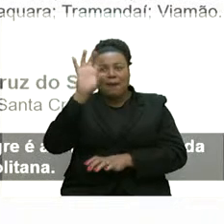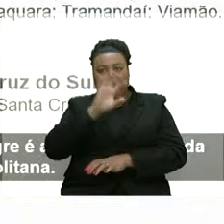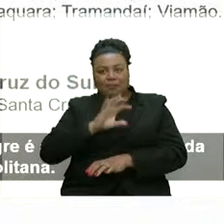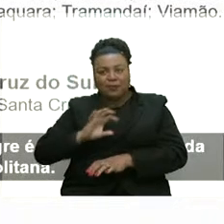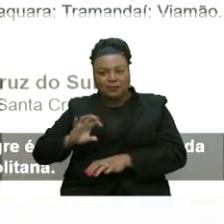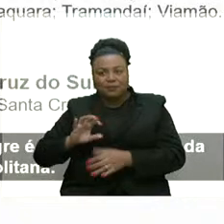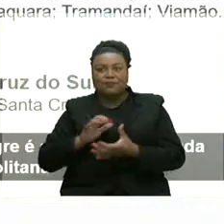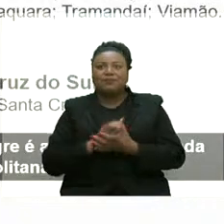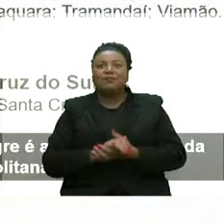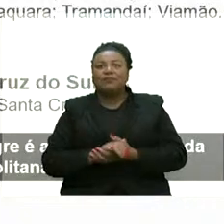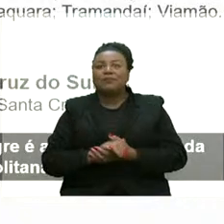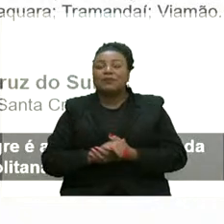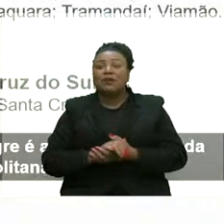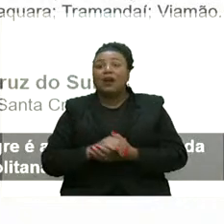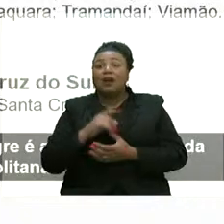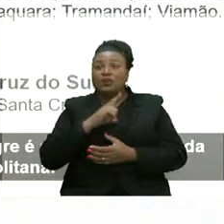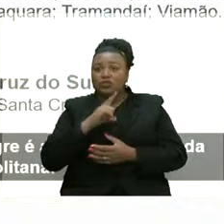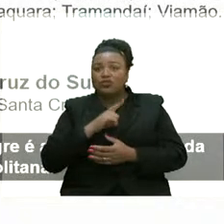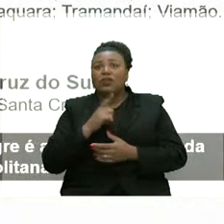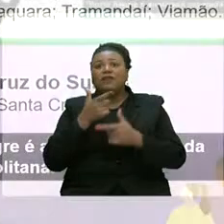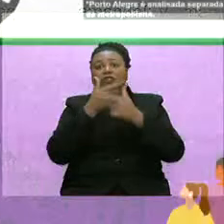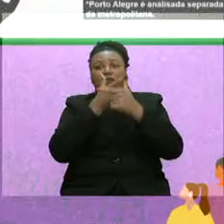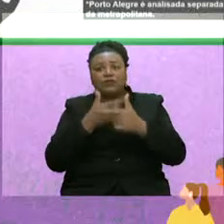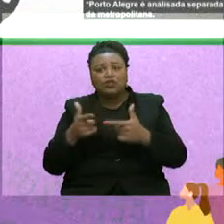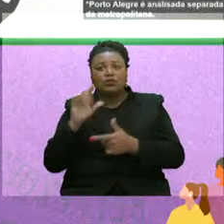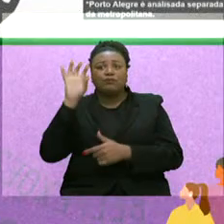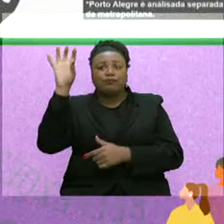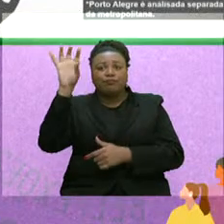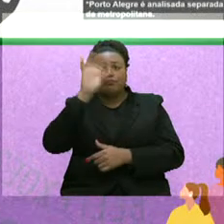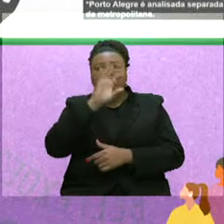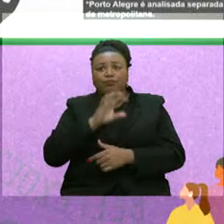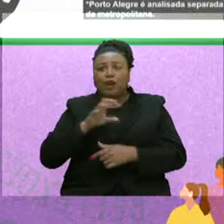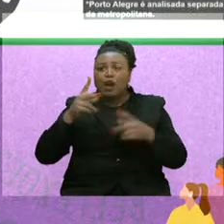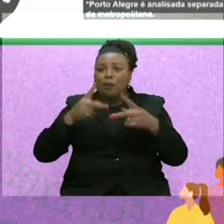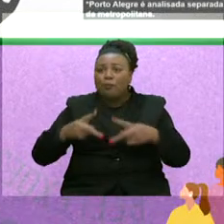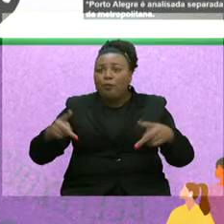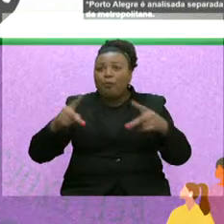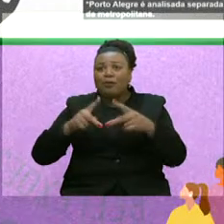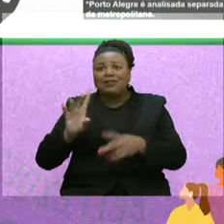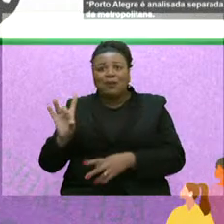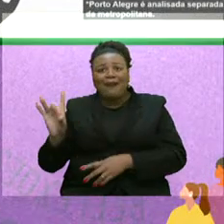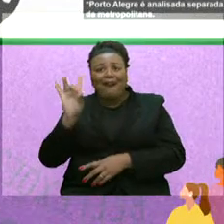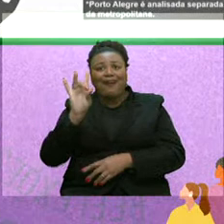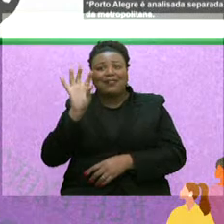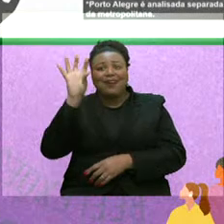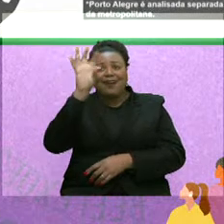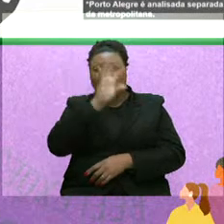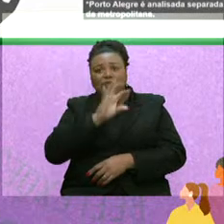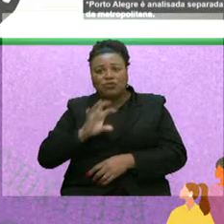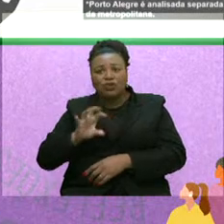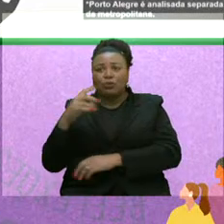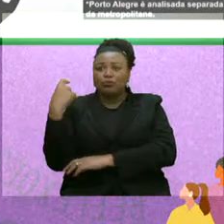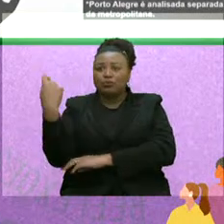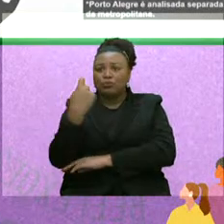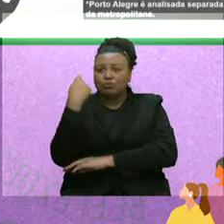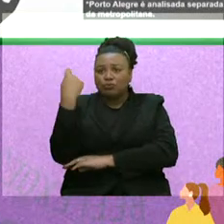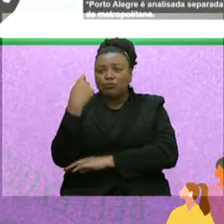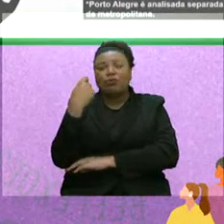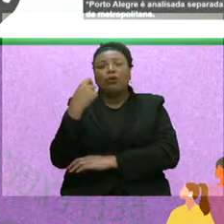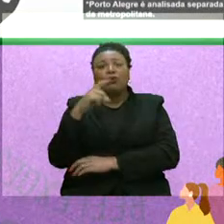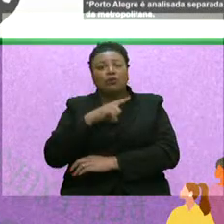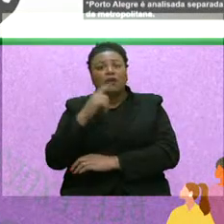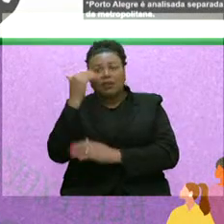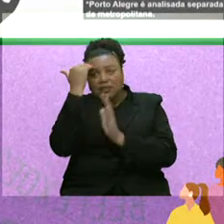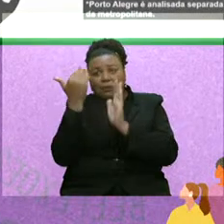só... aqui. Nós seguimos a distribuição da população de cada uma das regiões do Rio Grande do Sul, seguindo